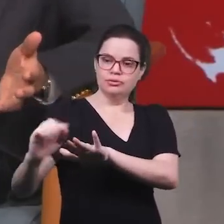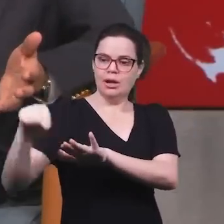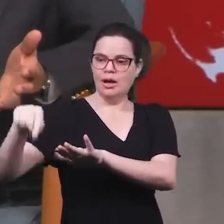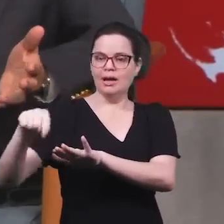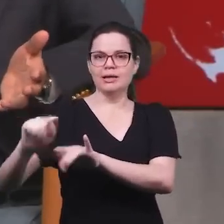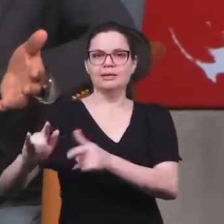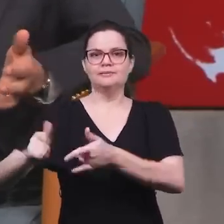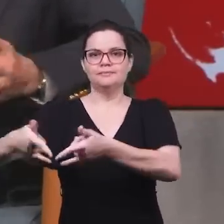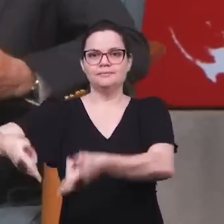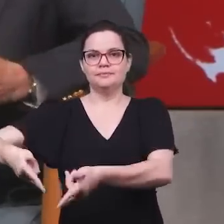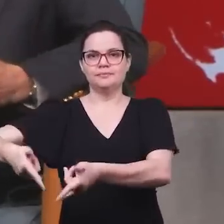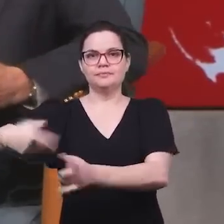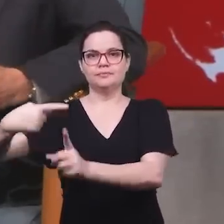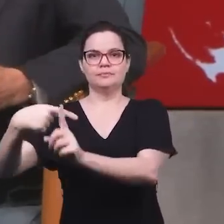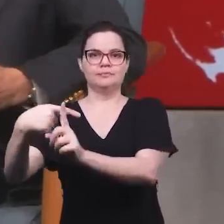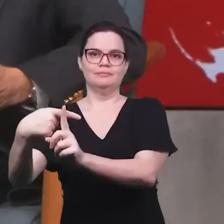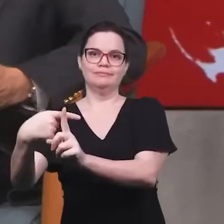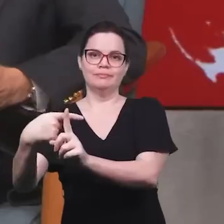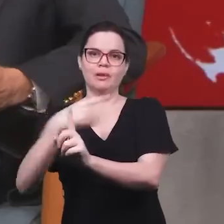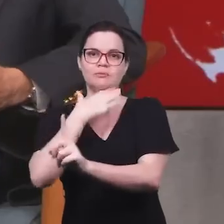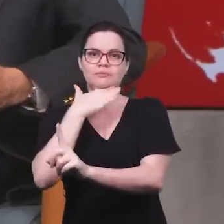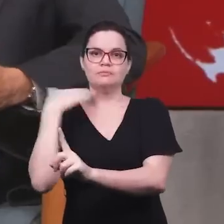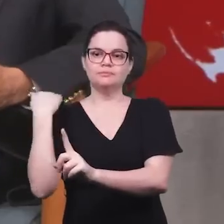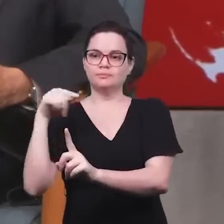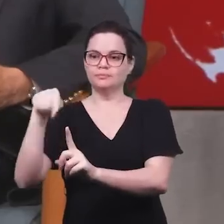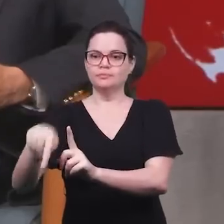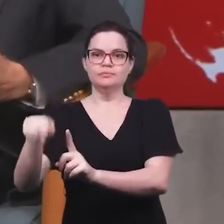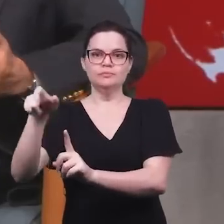fúnebre, onde era trazido